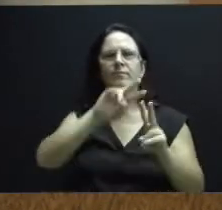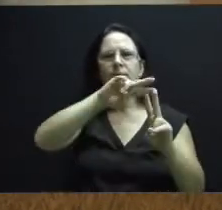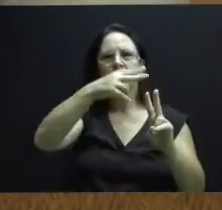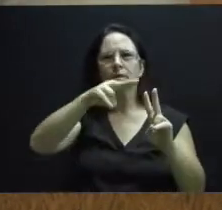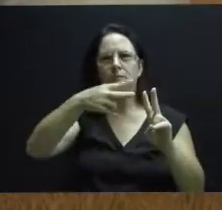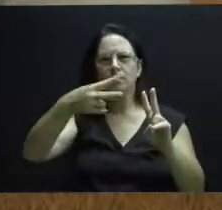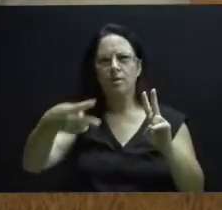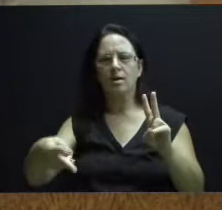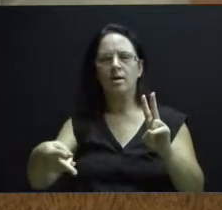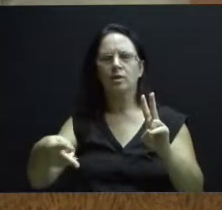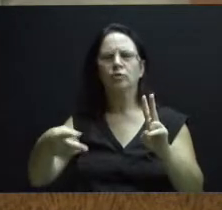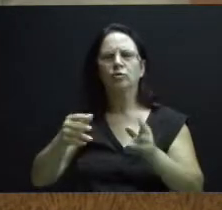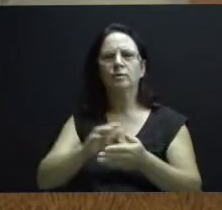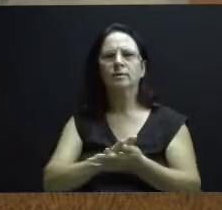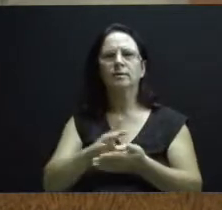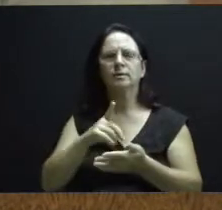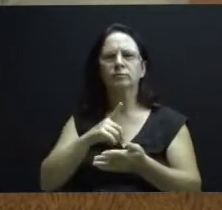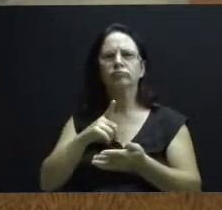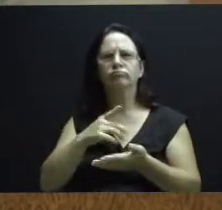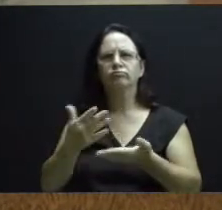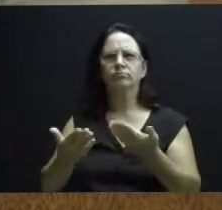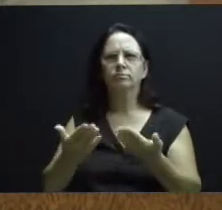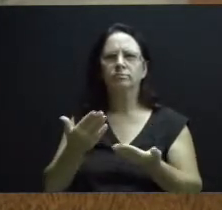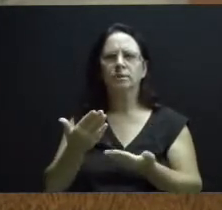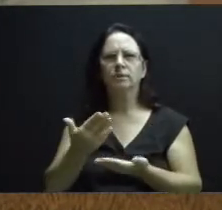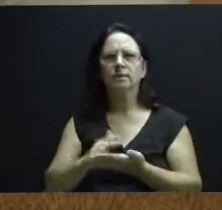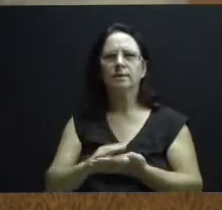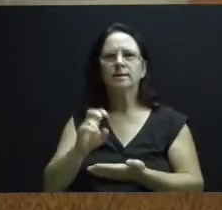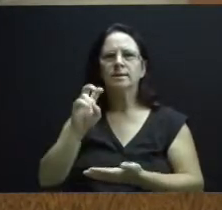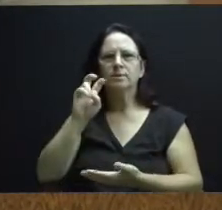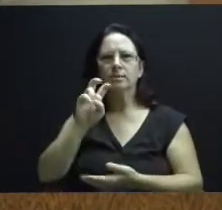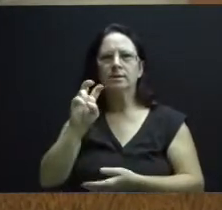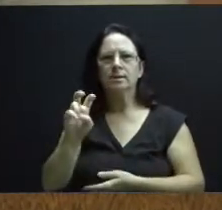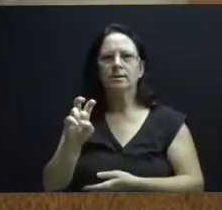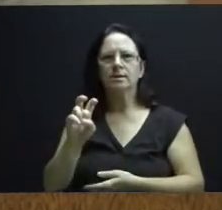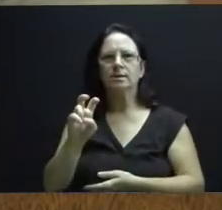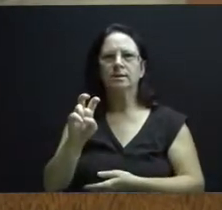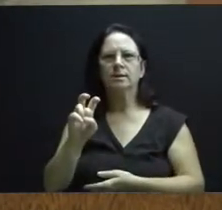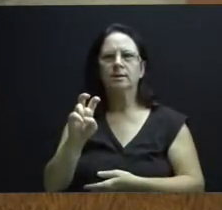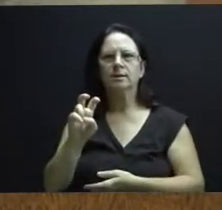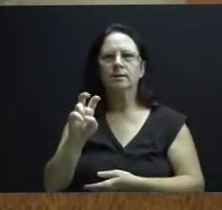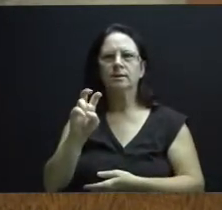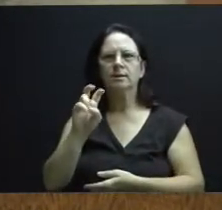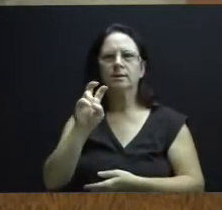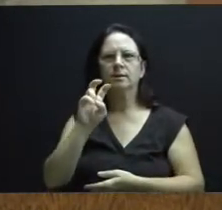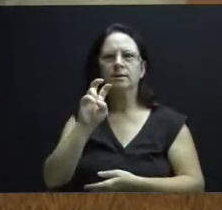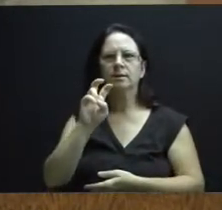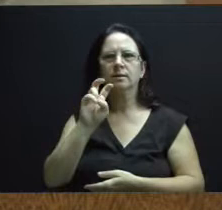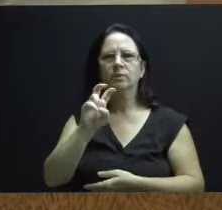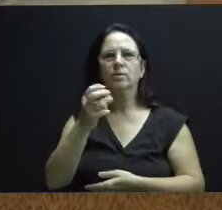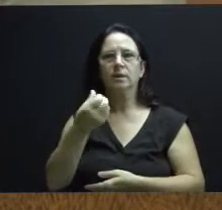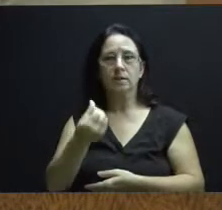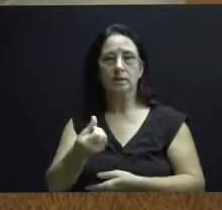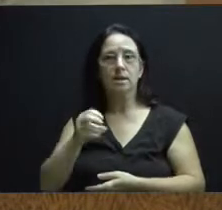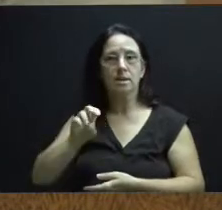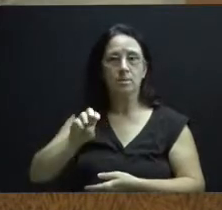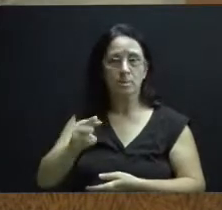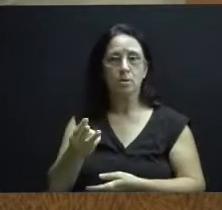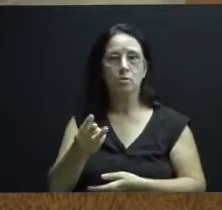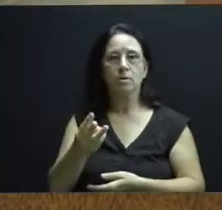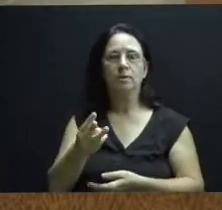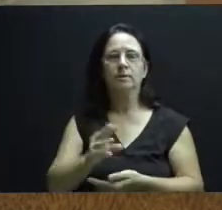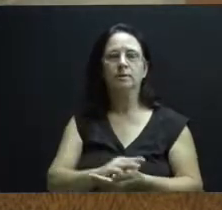de fundação abrigava cerca de 56 mil 56 degla 6 milhões